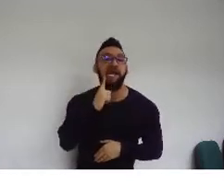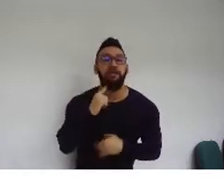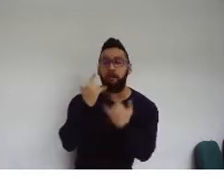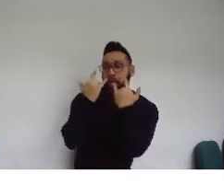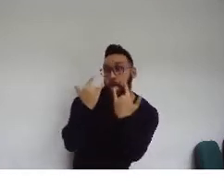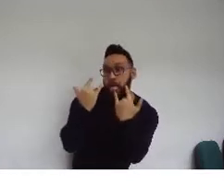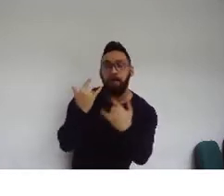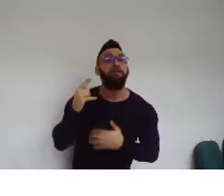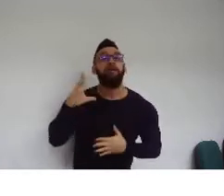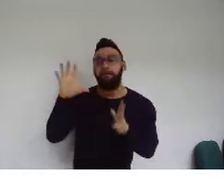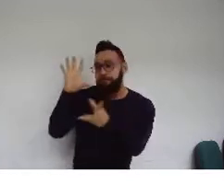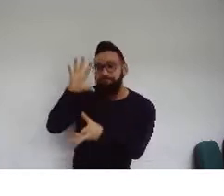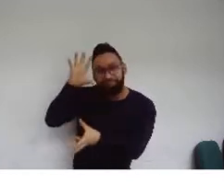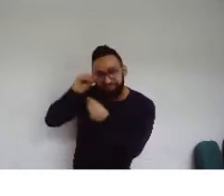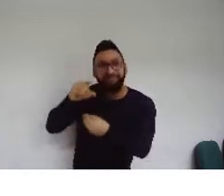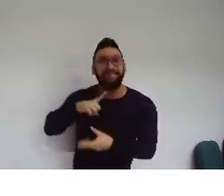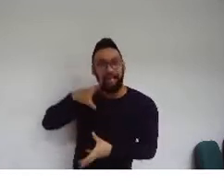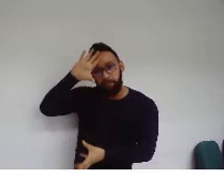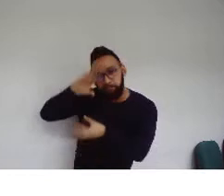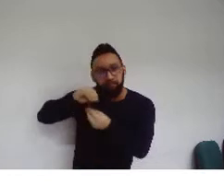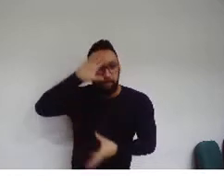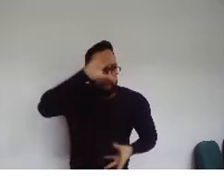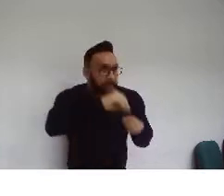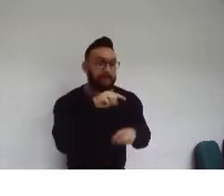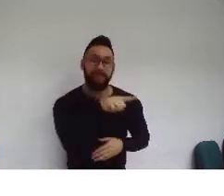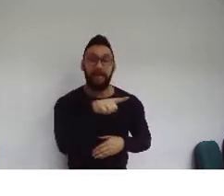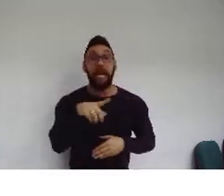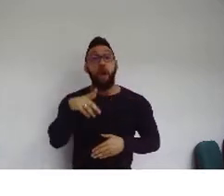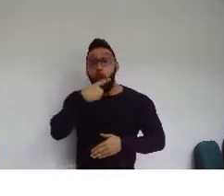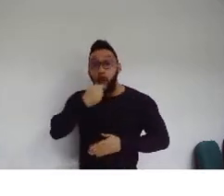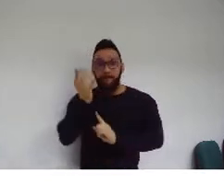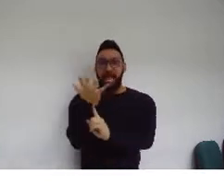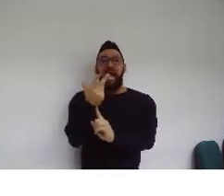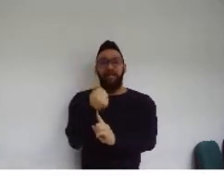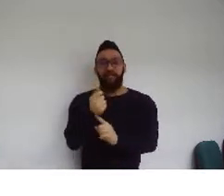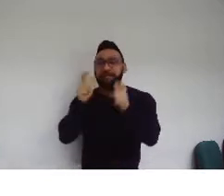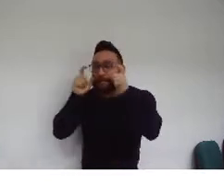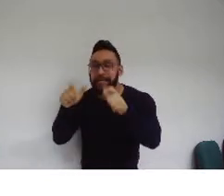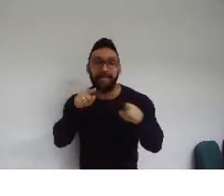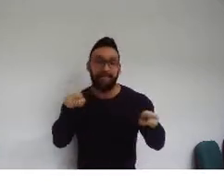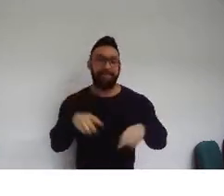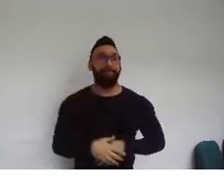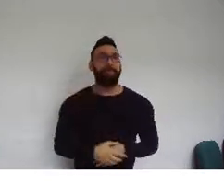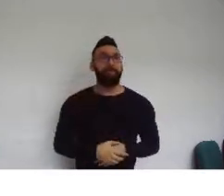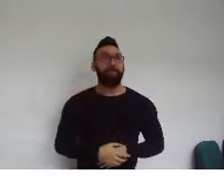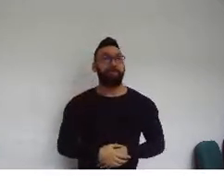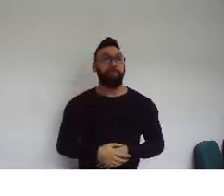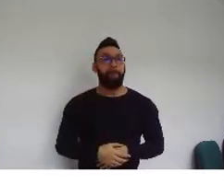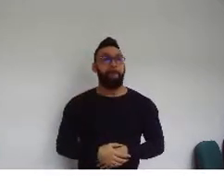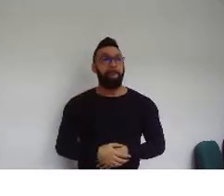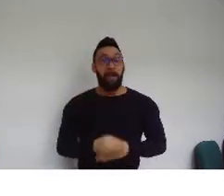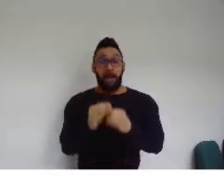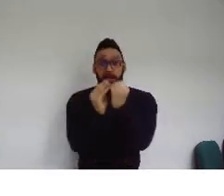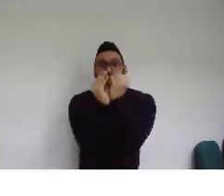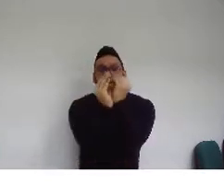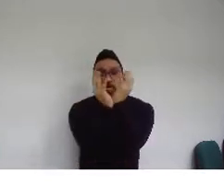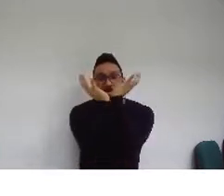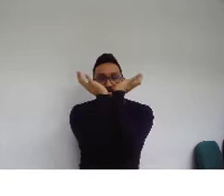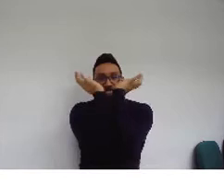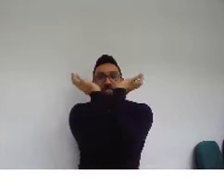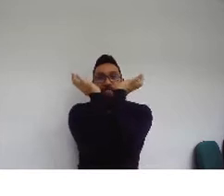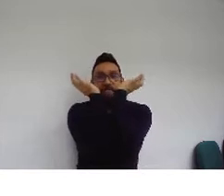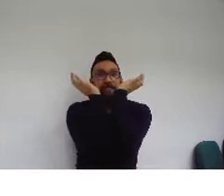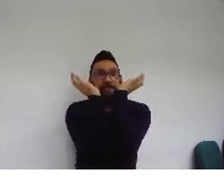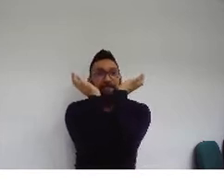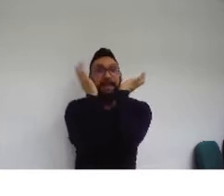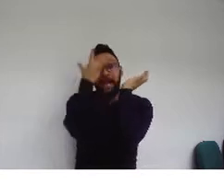fotógrafo andarilho opera com um ângulo menor, focalizando o pé de uma frondosa árvore que serve de acolhimento para as práticas